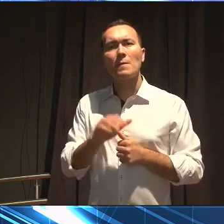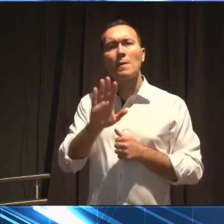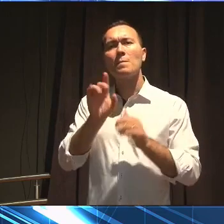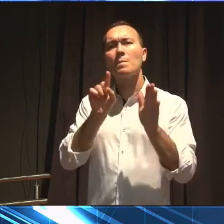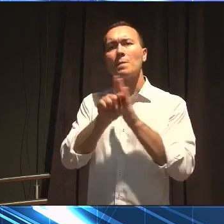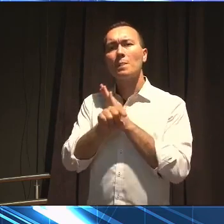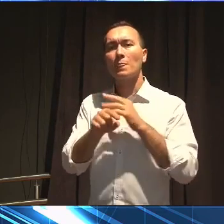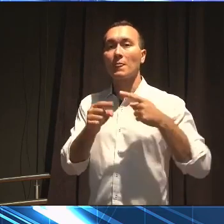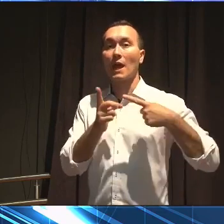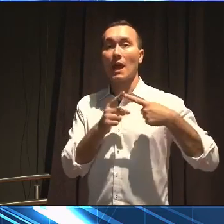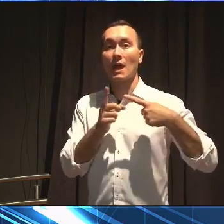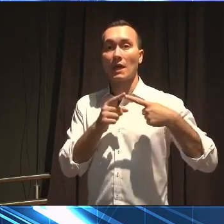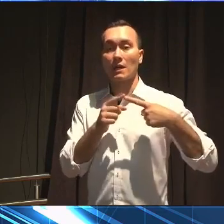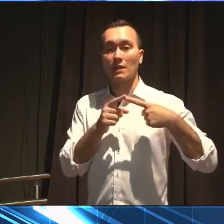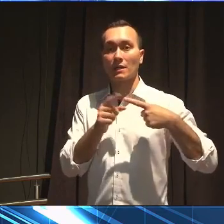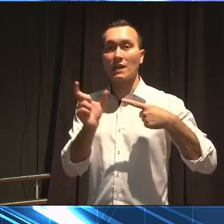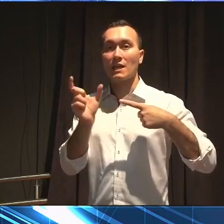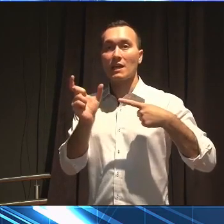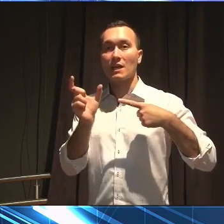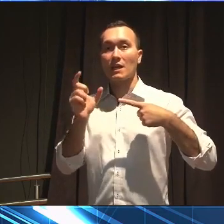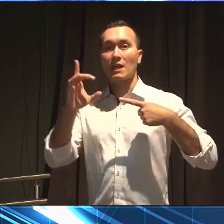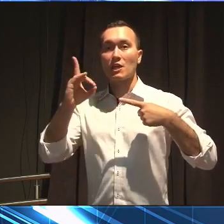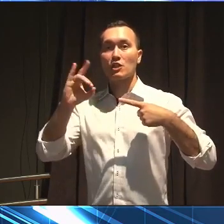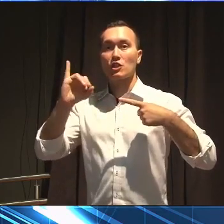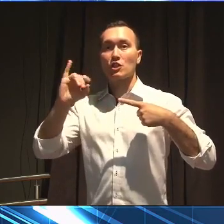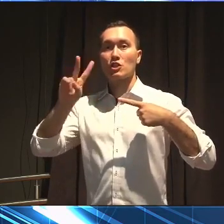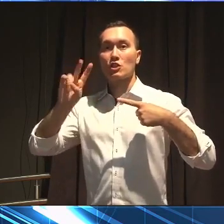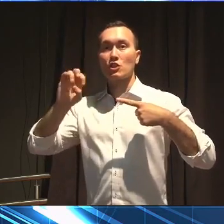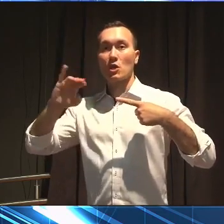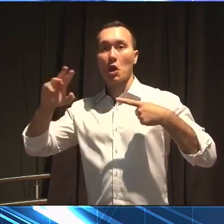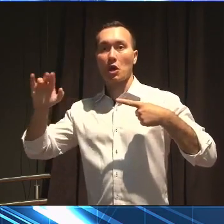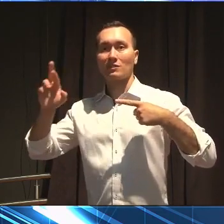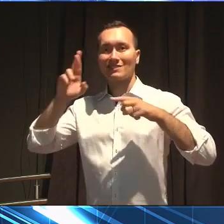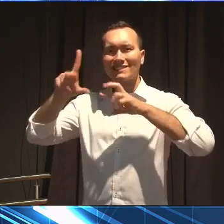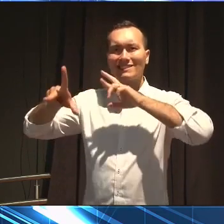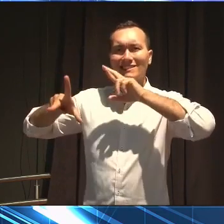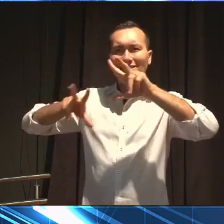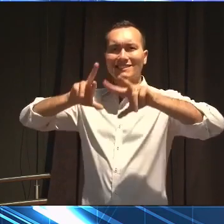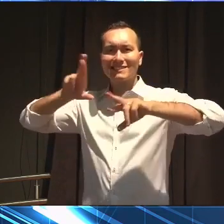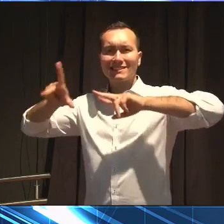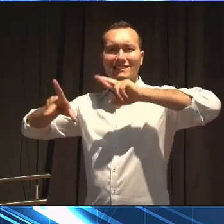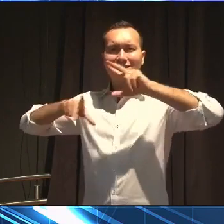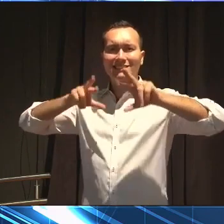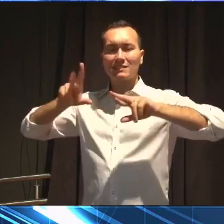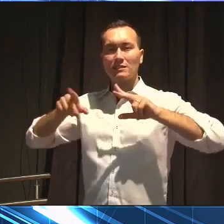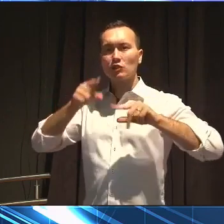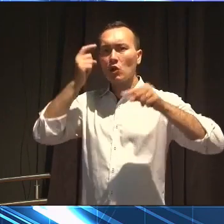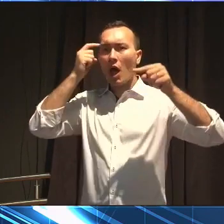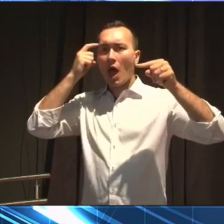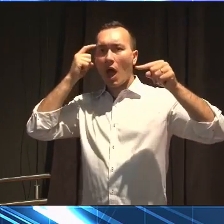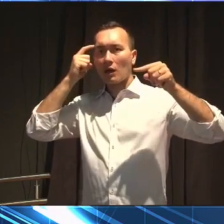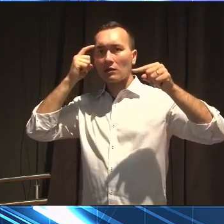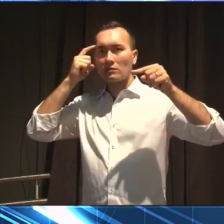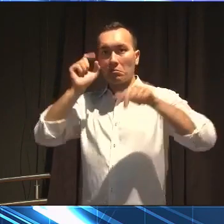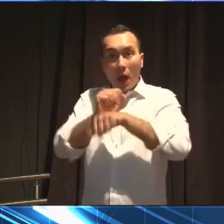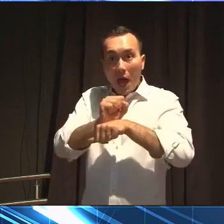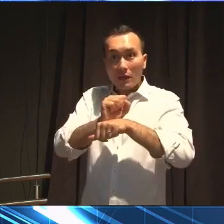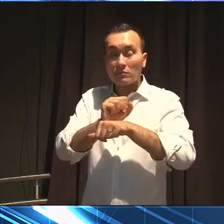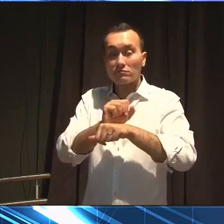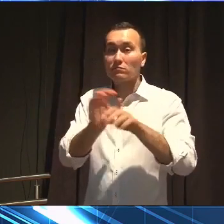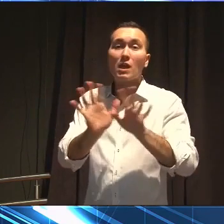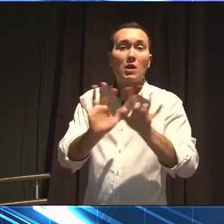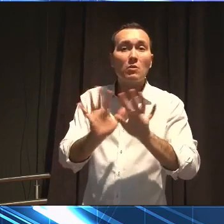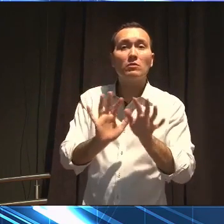divergente, pelo contrário, mas é entender que existe um momento de pensar de forma divergente e